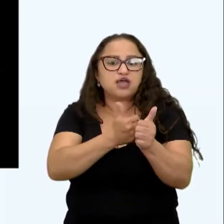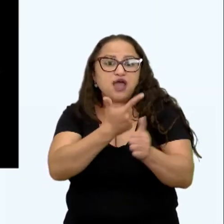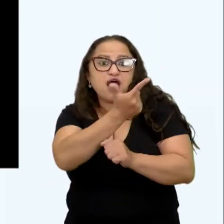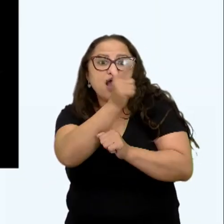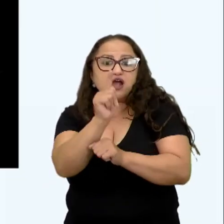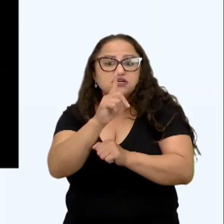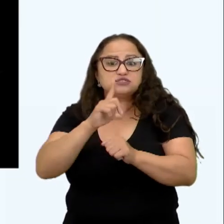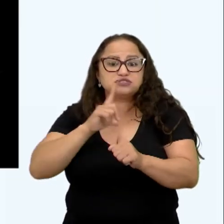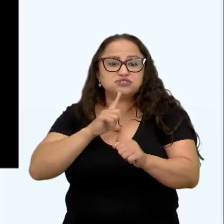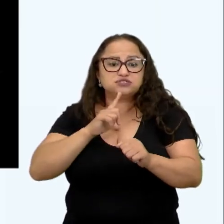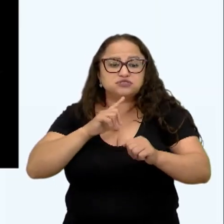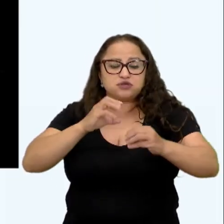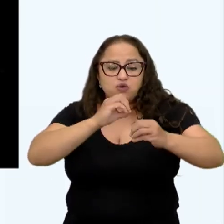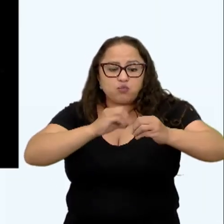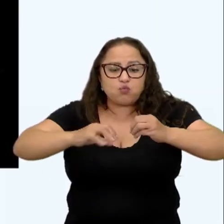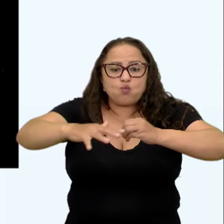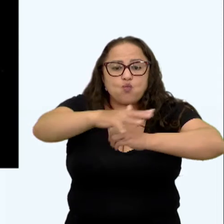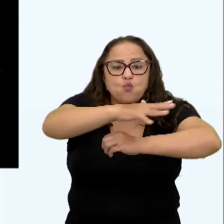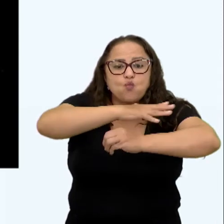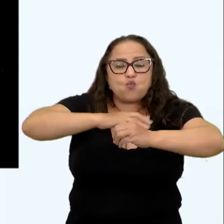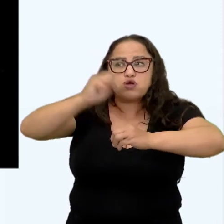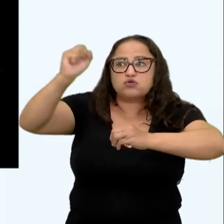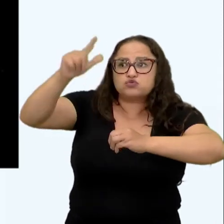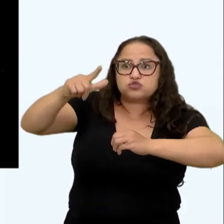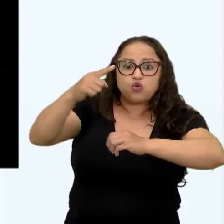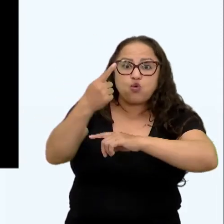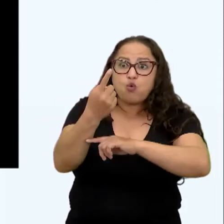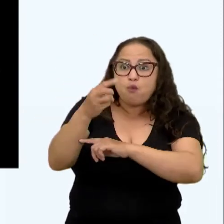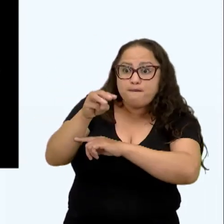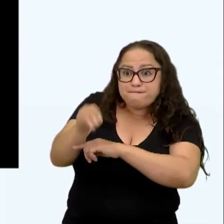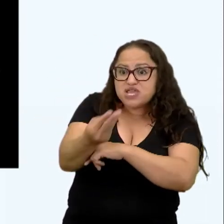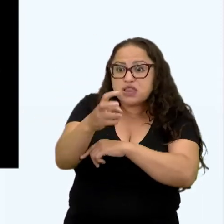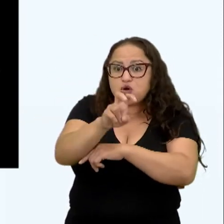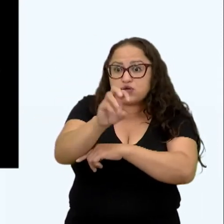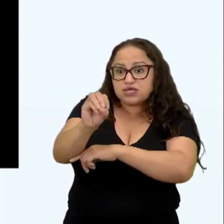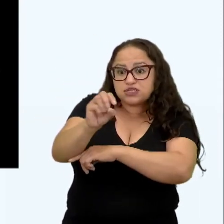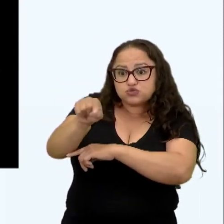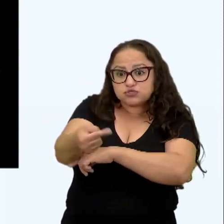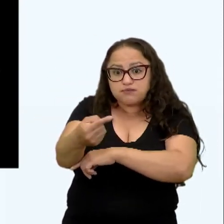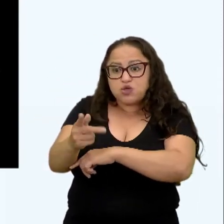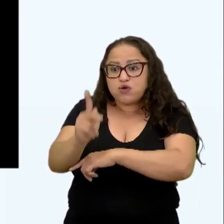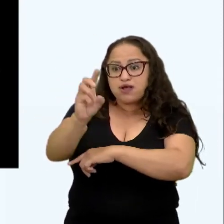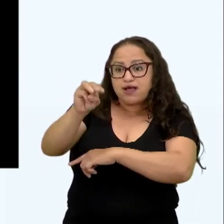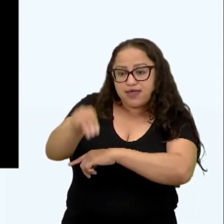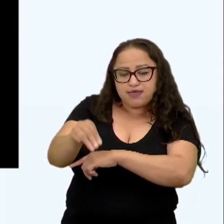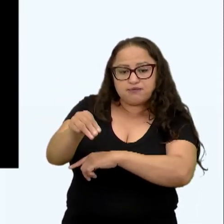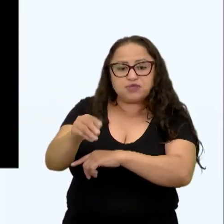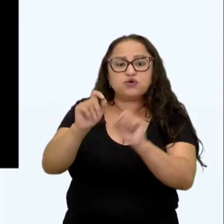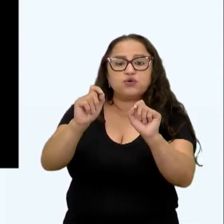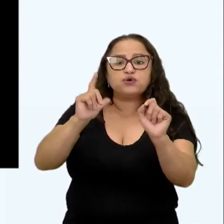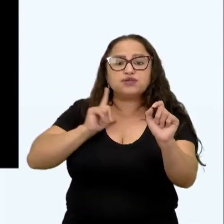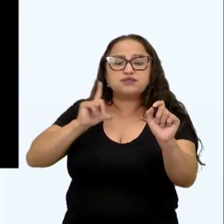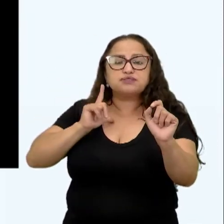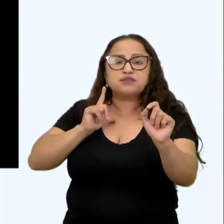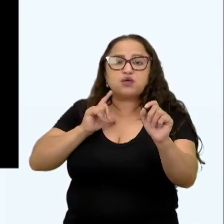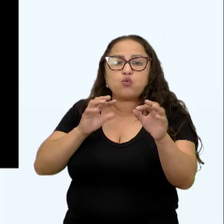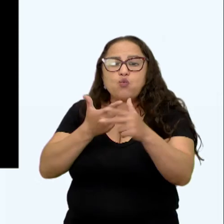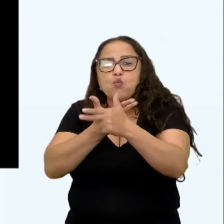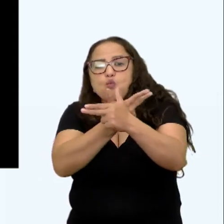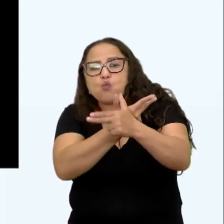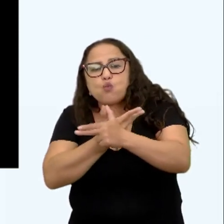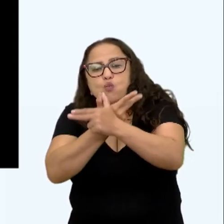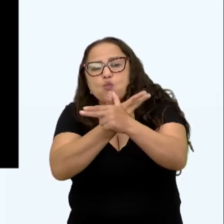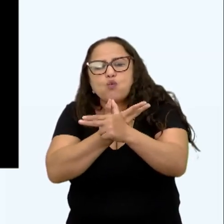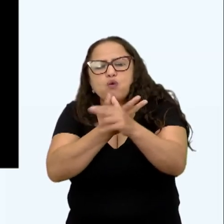entrar na força gravitacional do Sol é de 1.500.000 quilômetros. E as naves que se encontram a bilhões de quilômetros